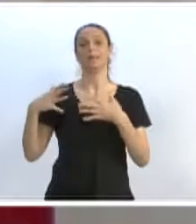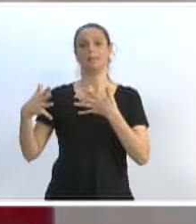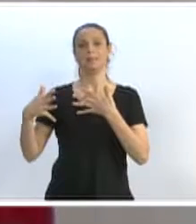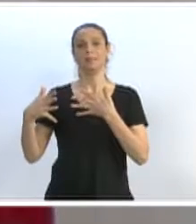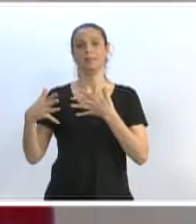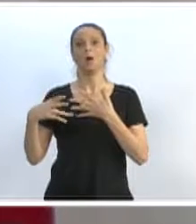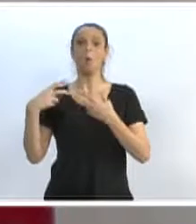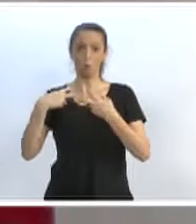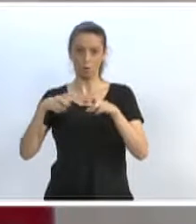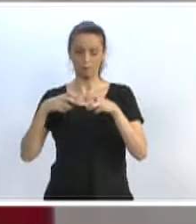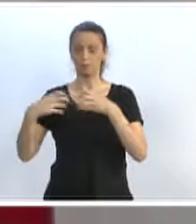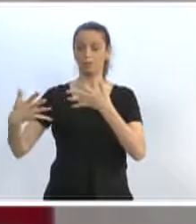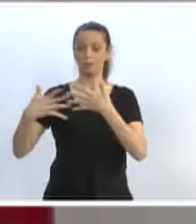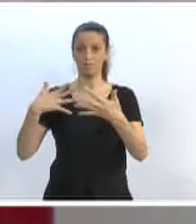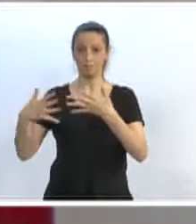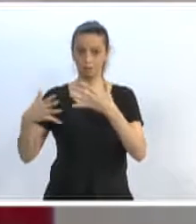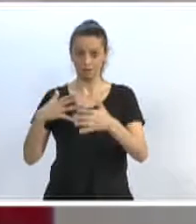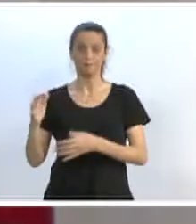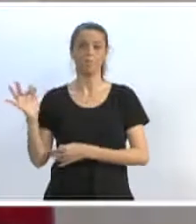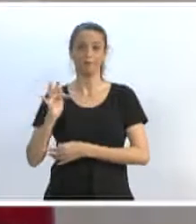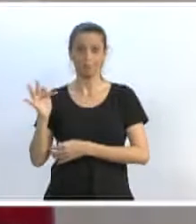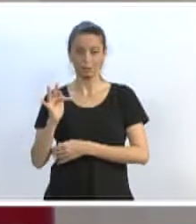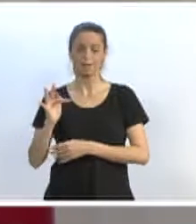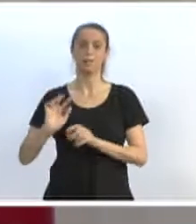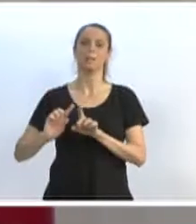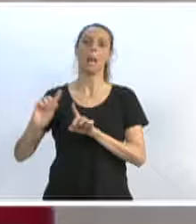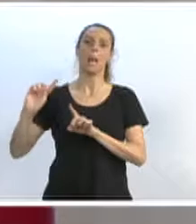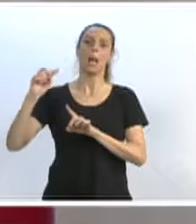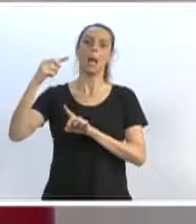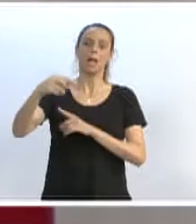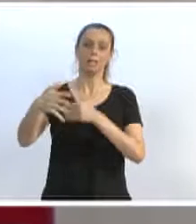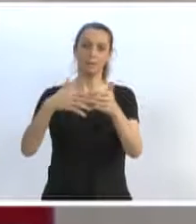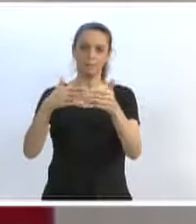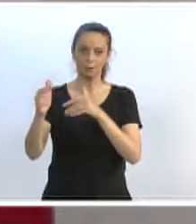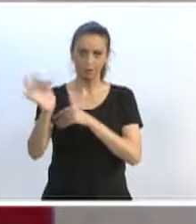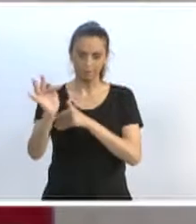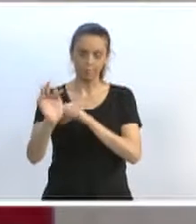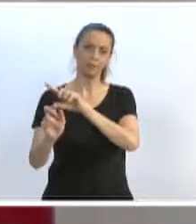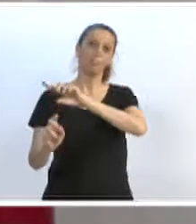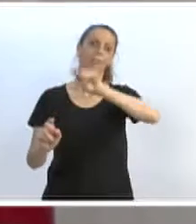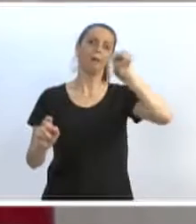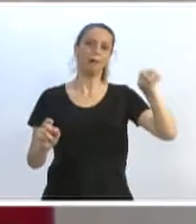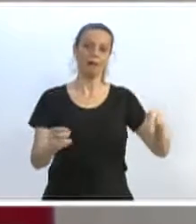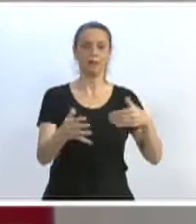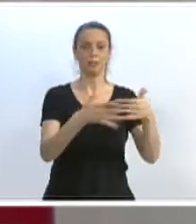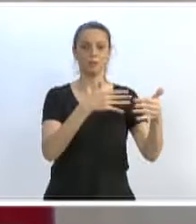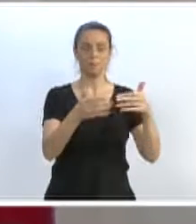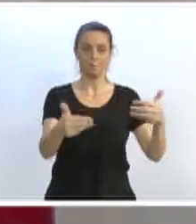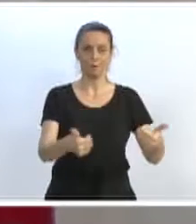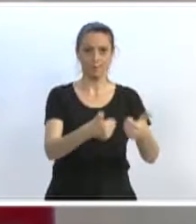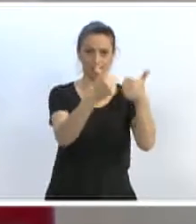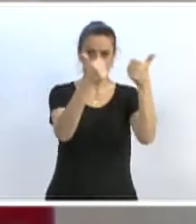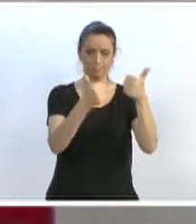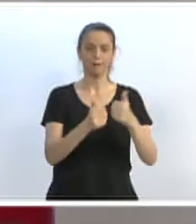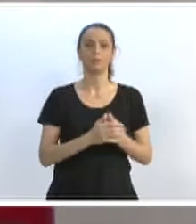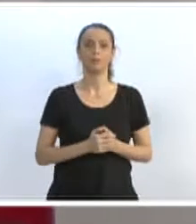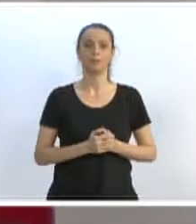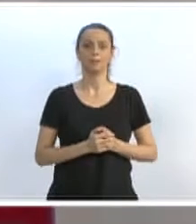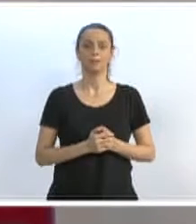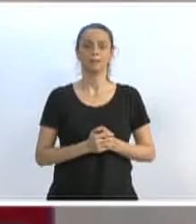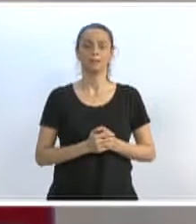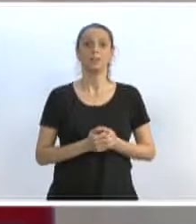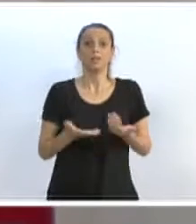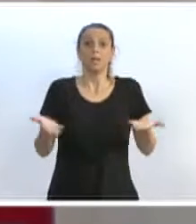usam o terminal Fonte, os que usam o terminal Proeb